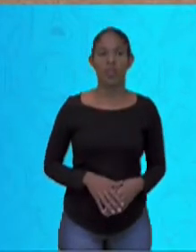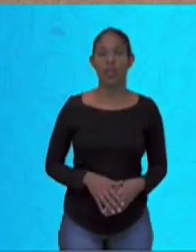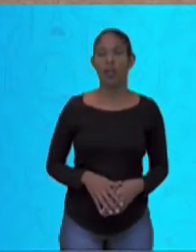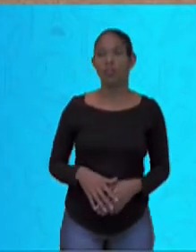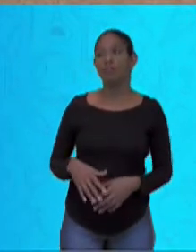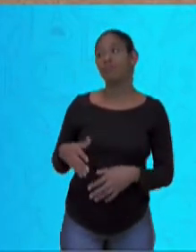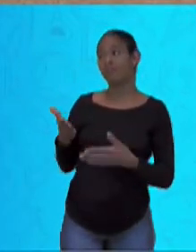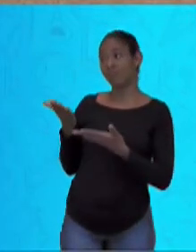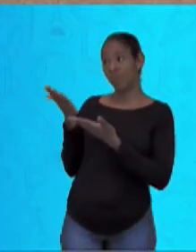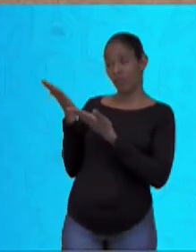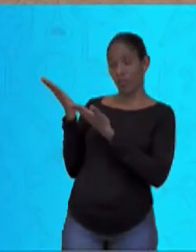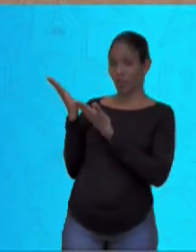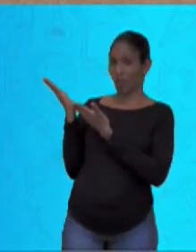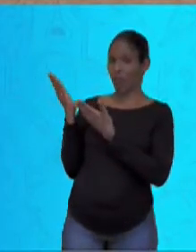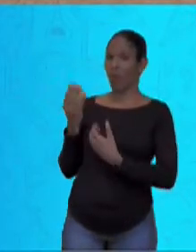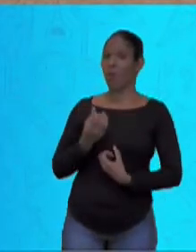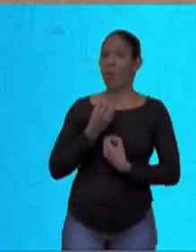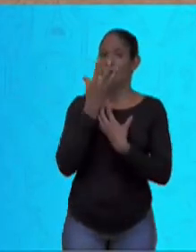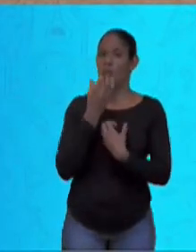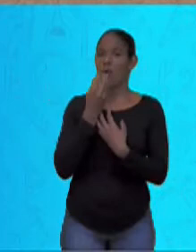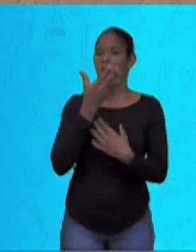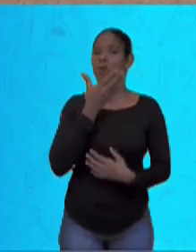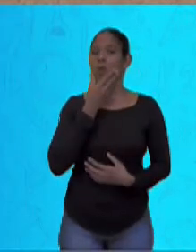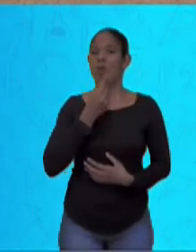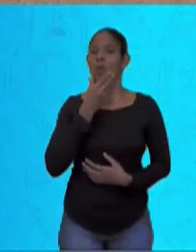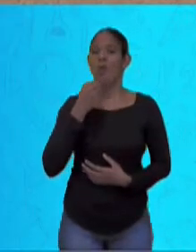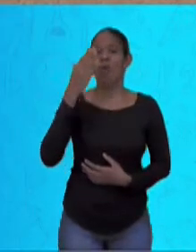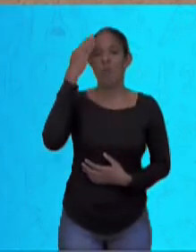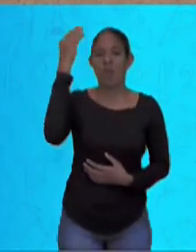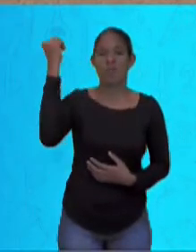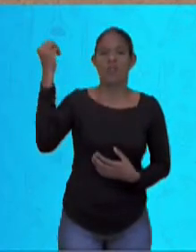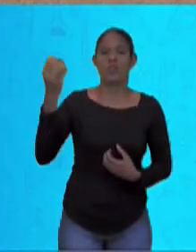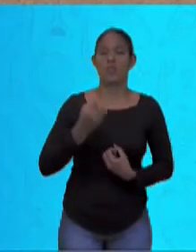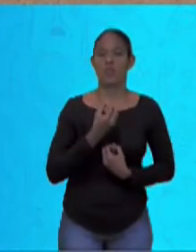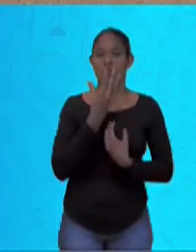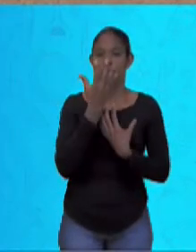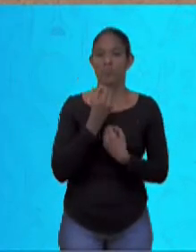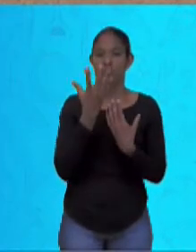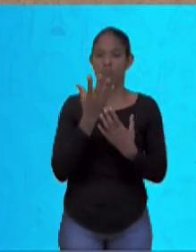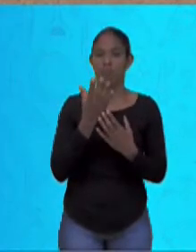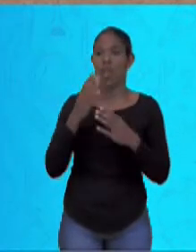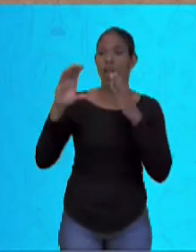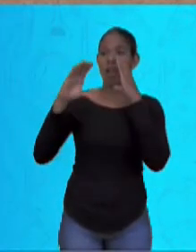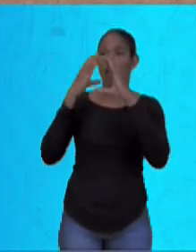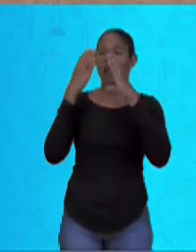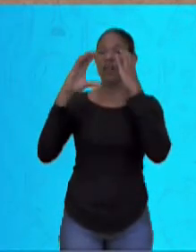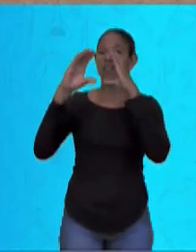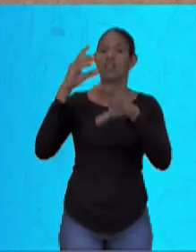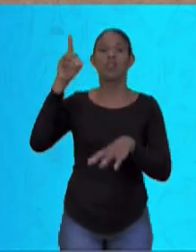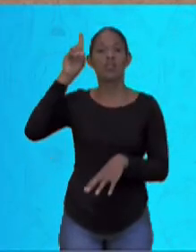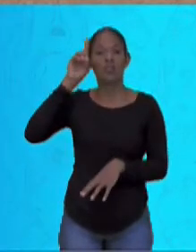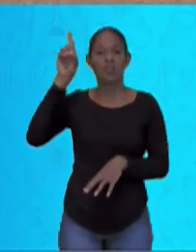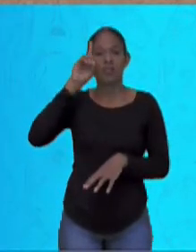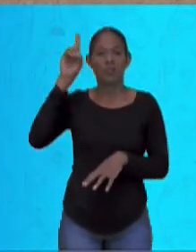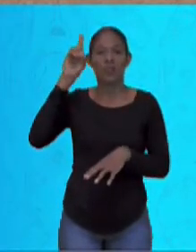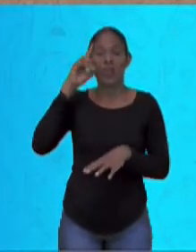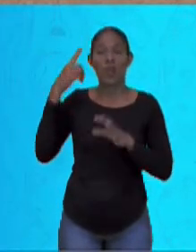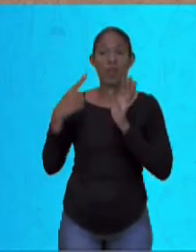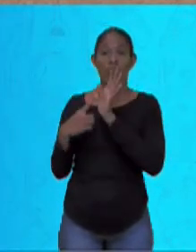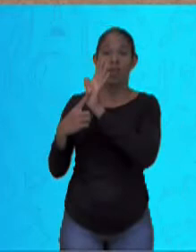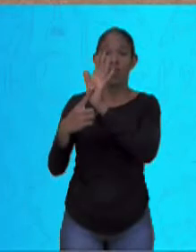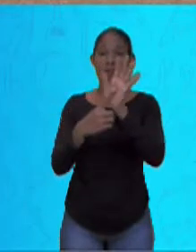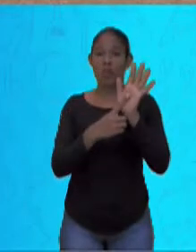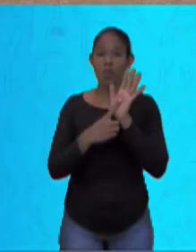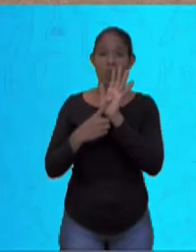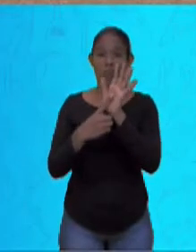Temos aqui o poema de Mário Quintana, Canção do Dia de Sempre, que retrata muito